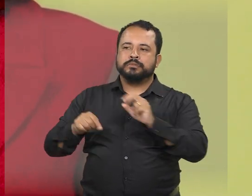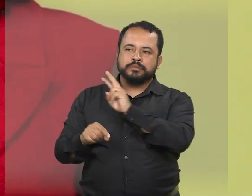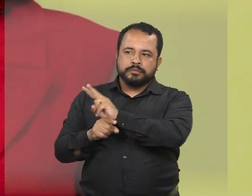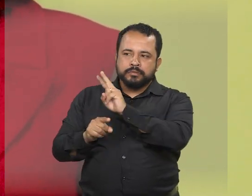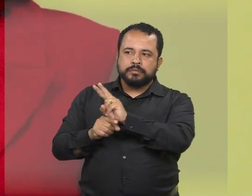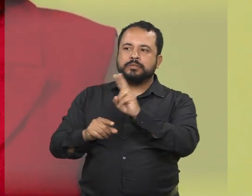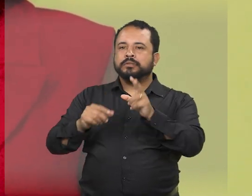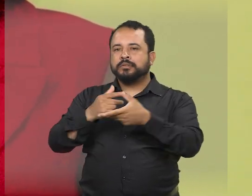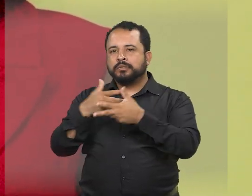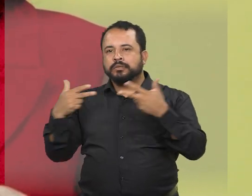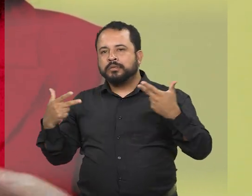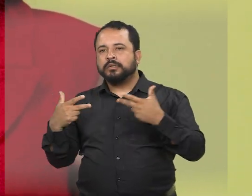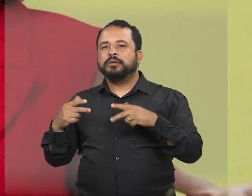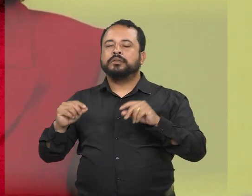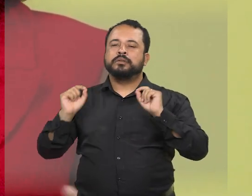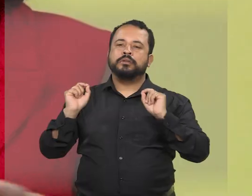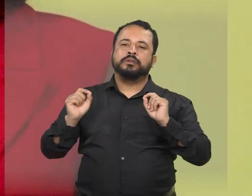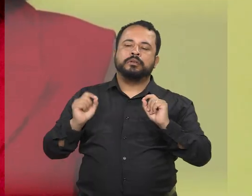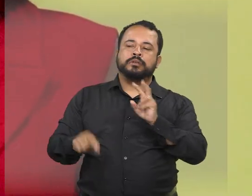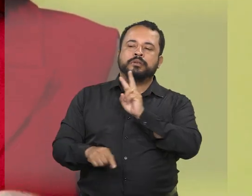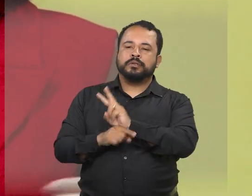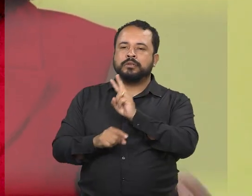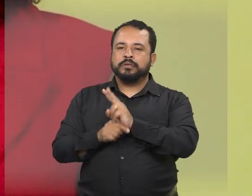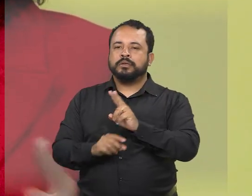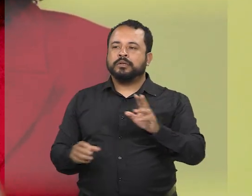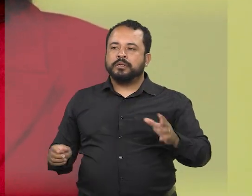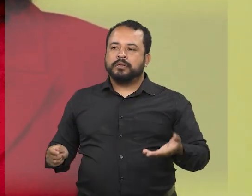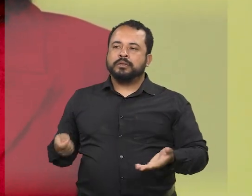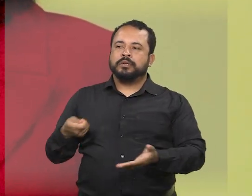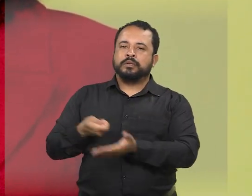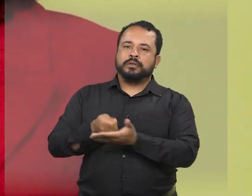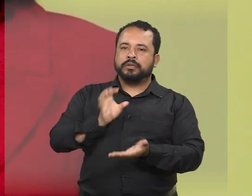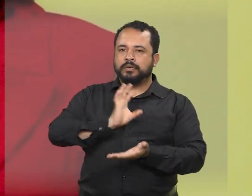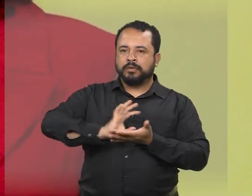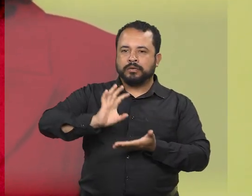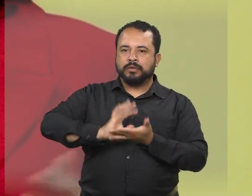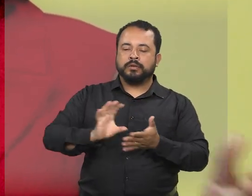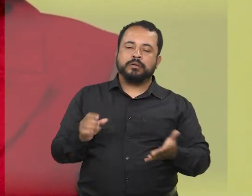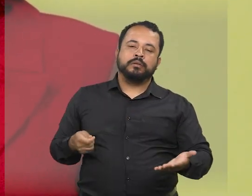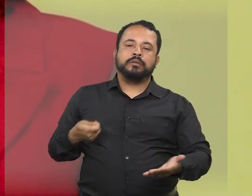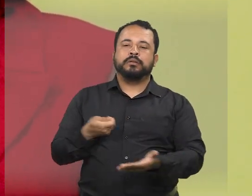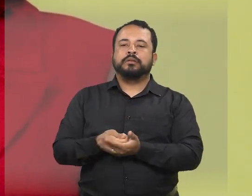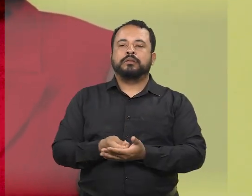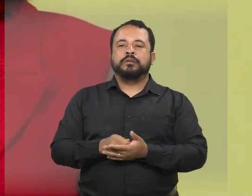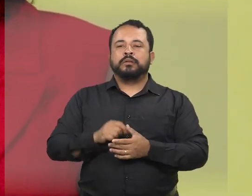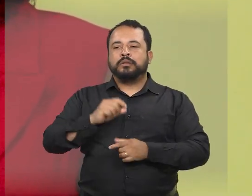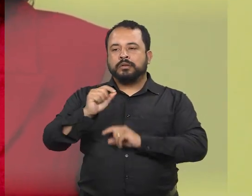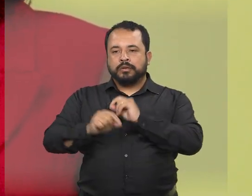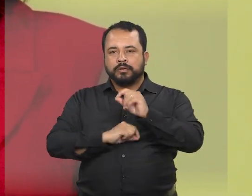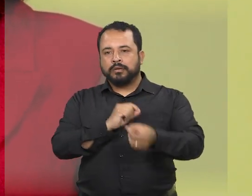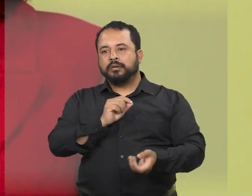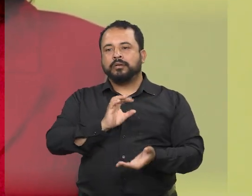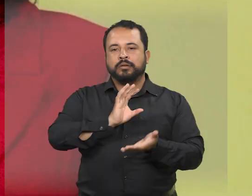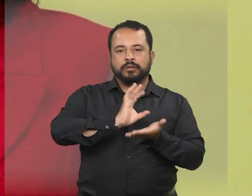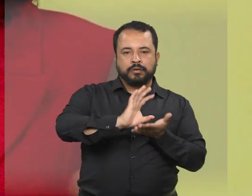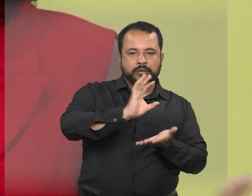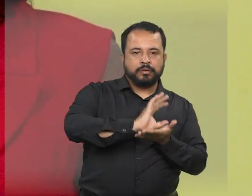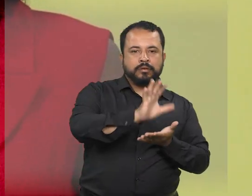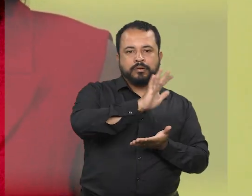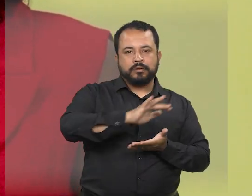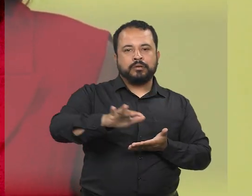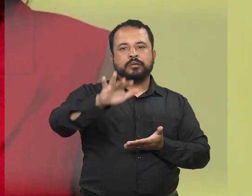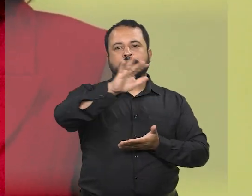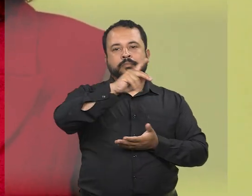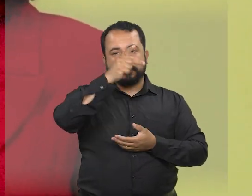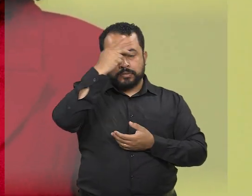Alagoas como forma de endereçar, de melhor aplicar os valores pagos pela Braskem a título de indenização por danos